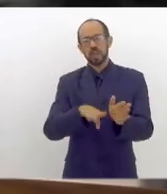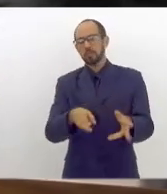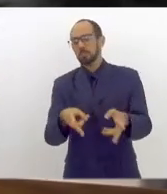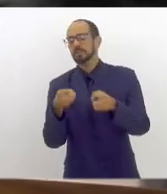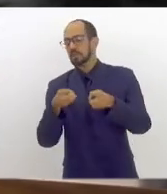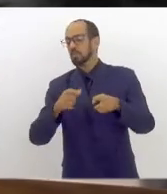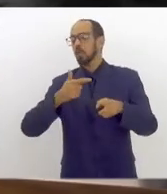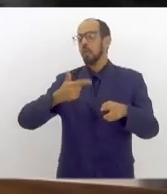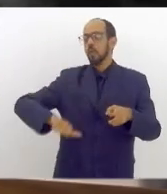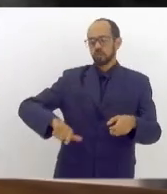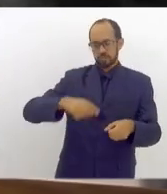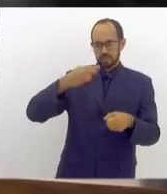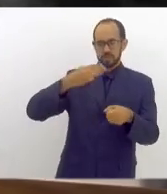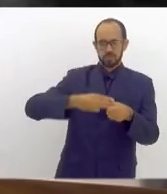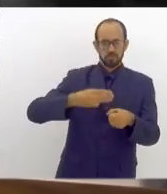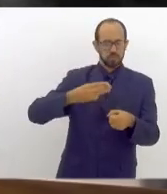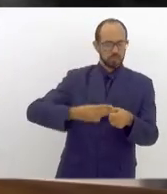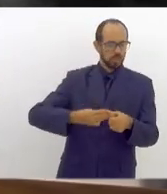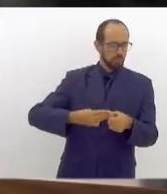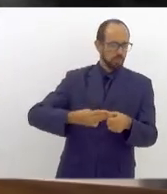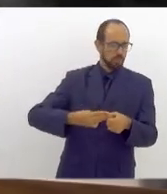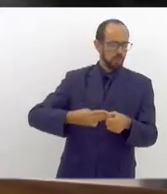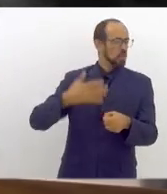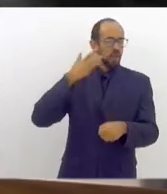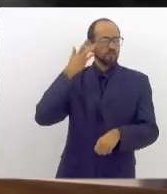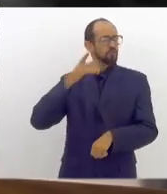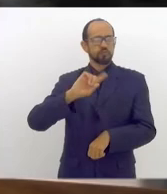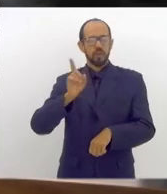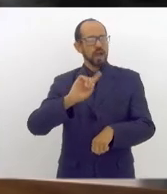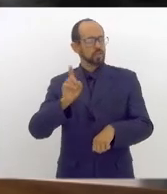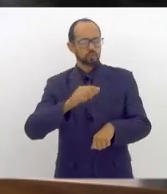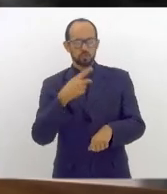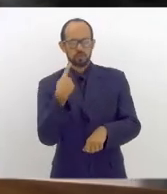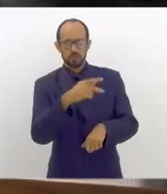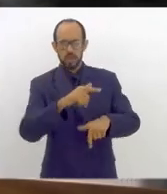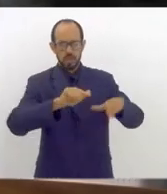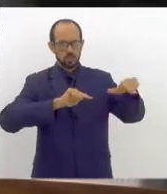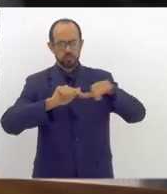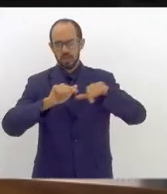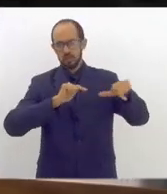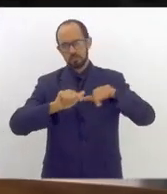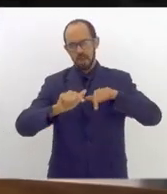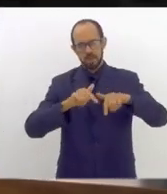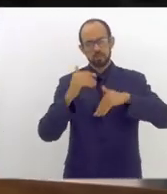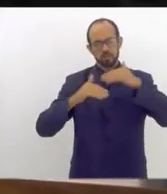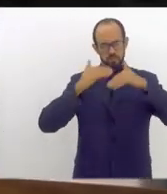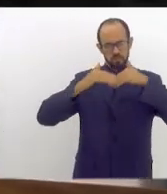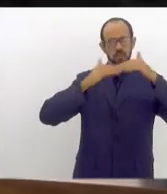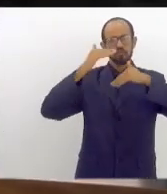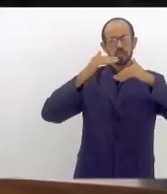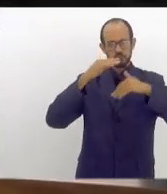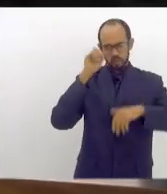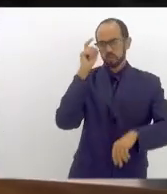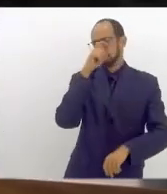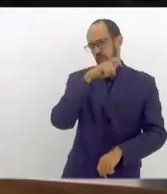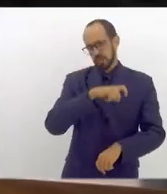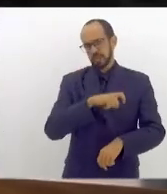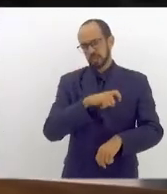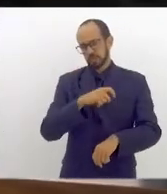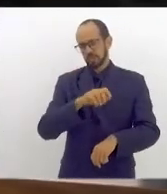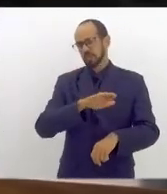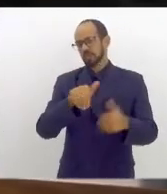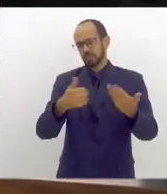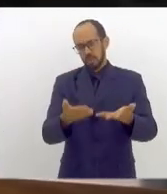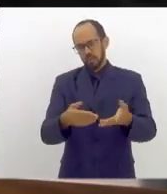a gente sabe que não é fácil realmente fazer todo um trabalho que desenvolveu com todas as dificuldades então aqui rendo